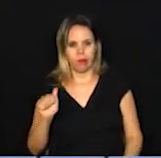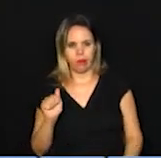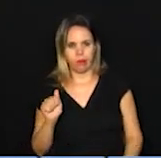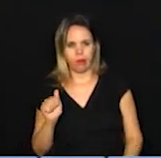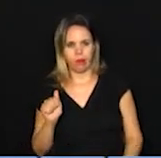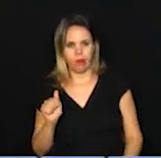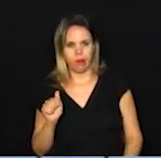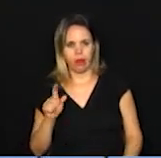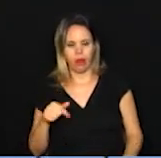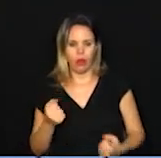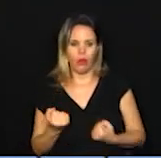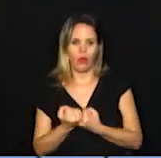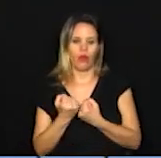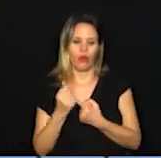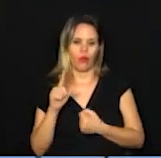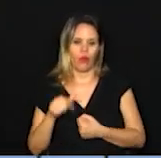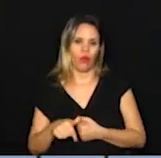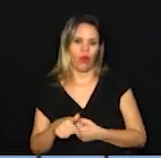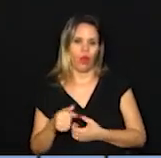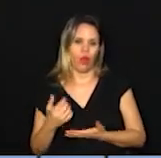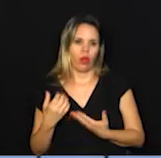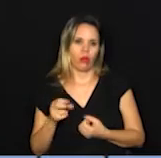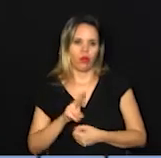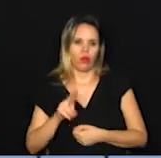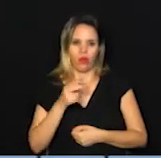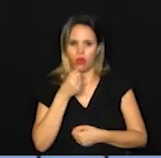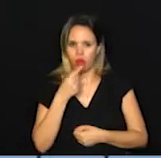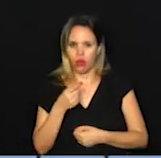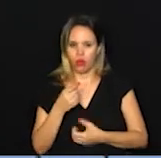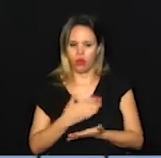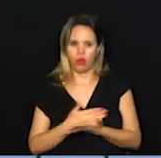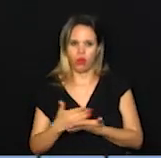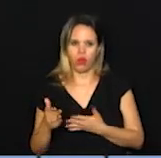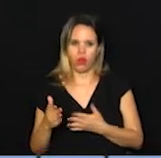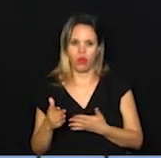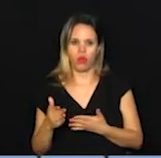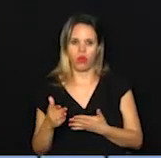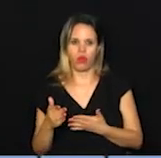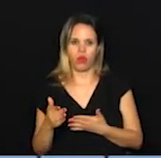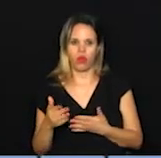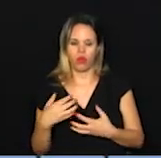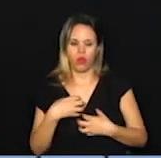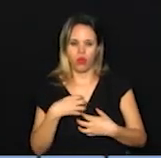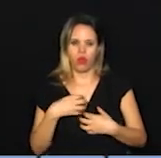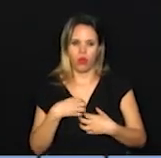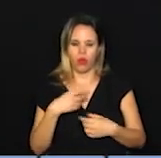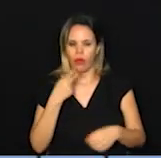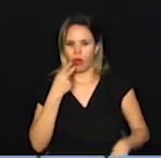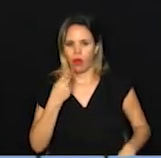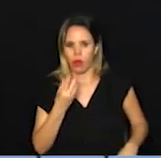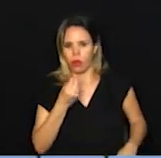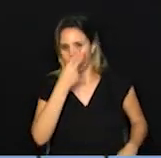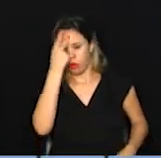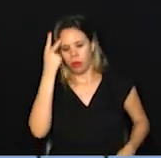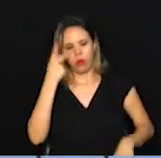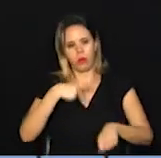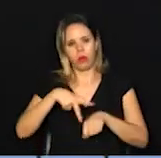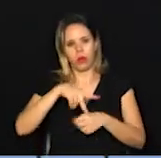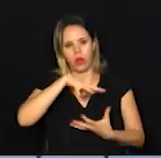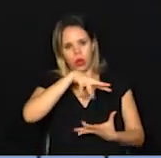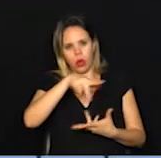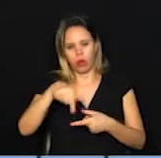que é favorável à utilização de medicamentos no início dos sintomas e disse que muitos países pelo